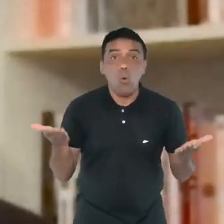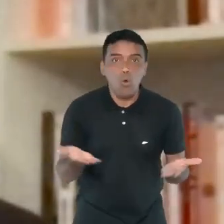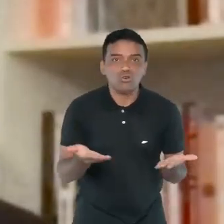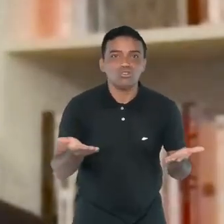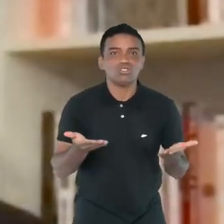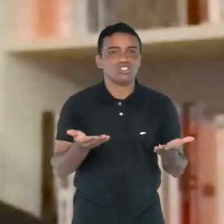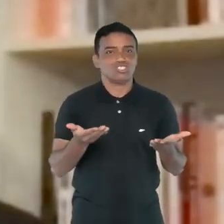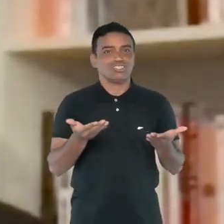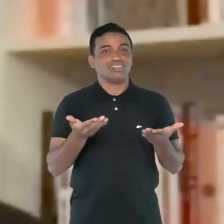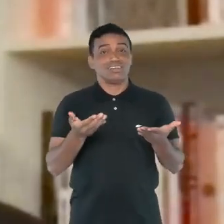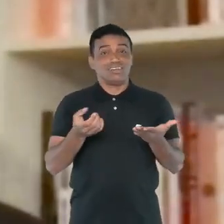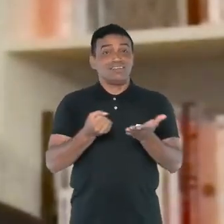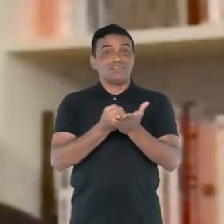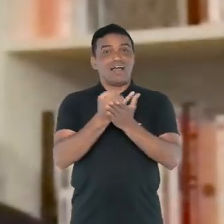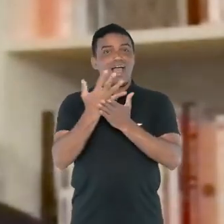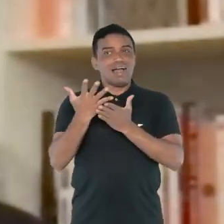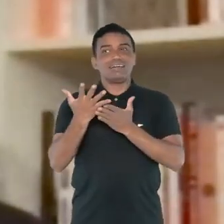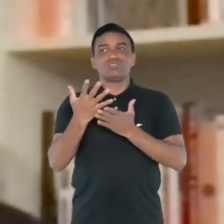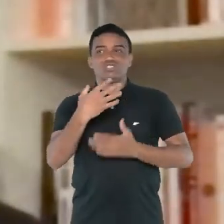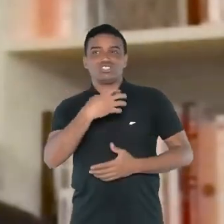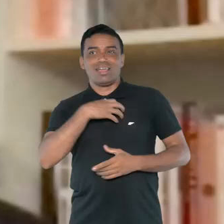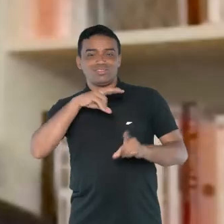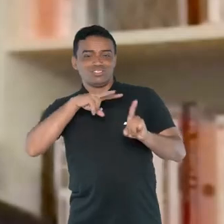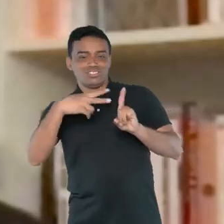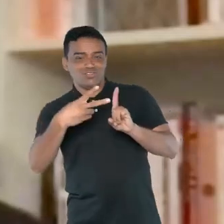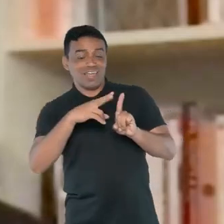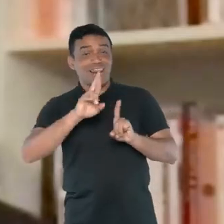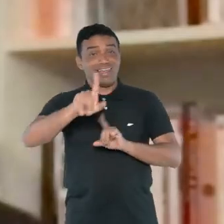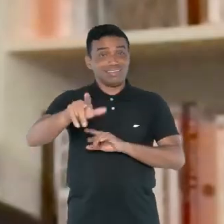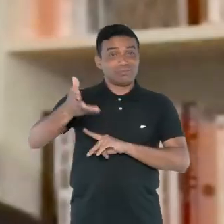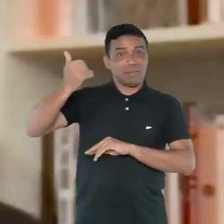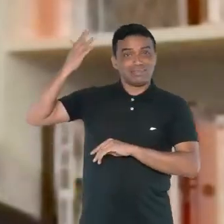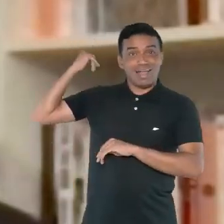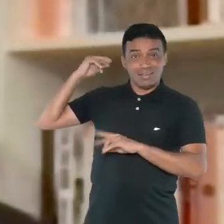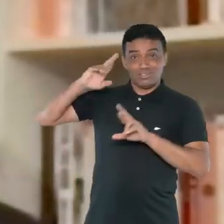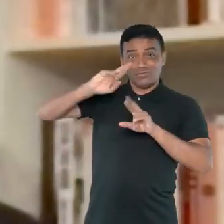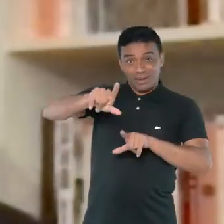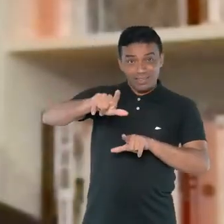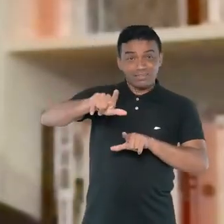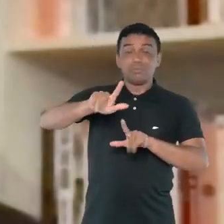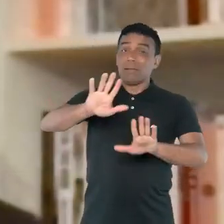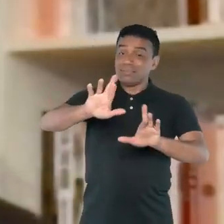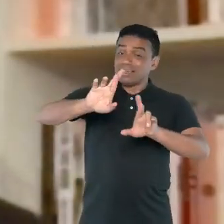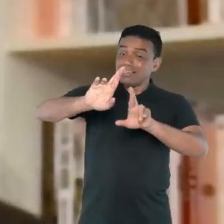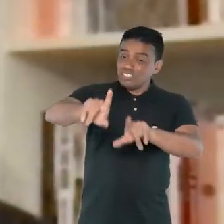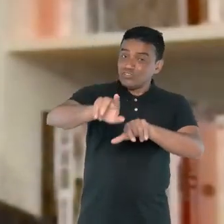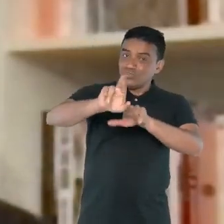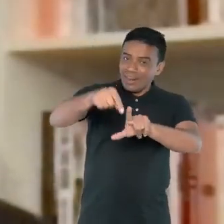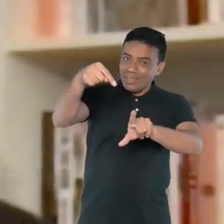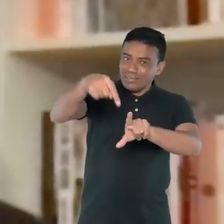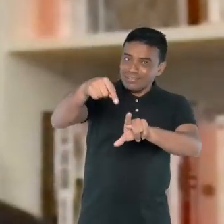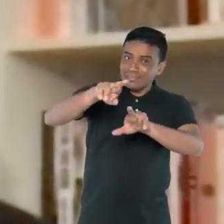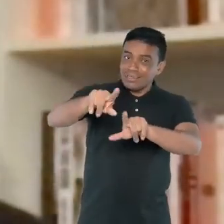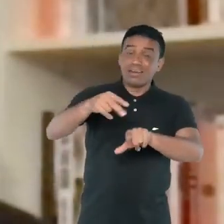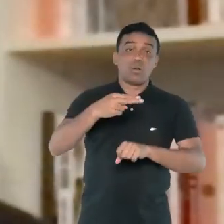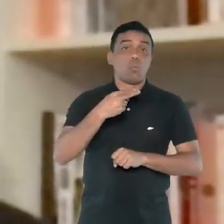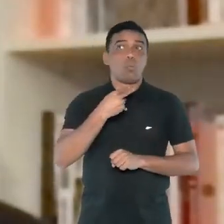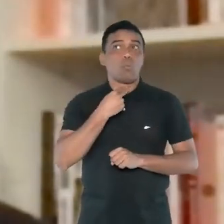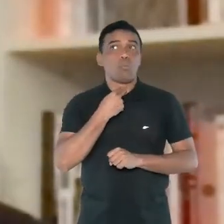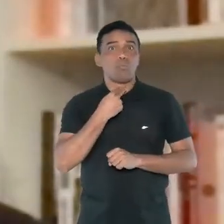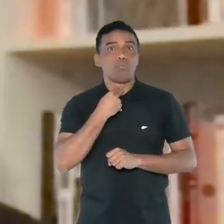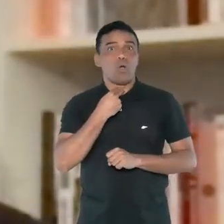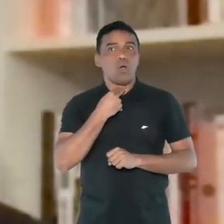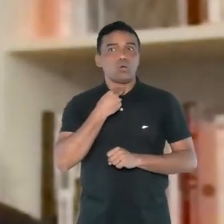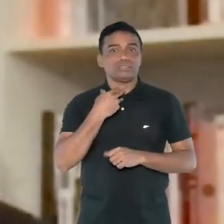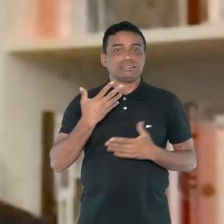hoje há muitas coisas que eu vejo de uma forma diferente, mas também essa diferença não pode,